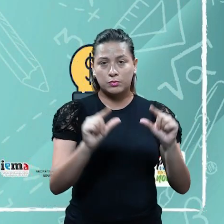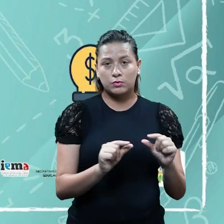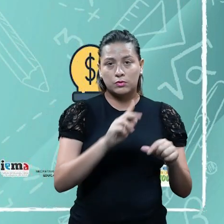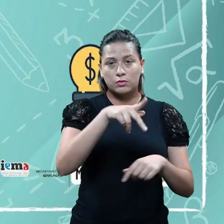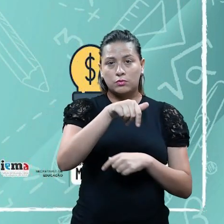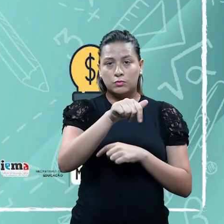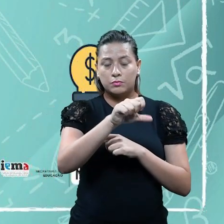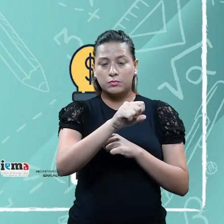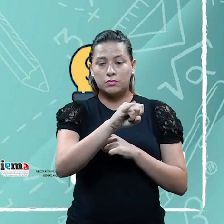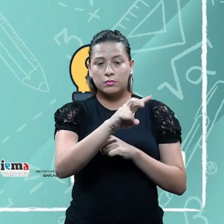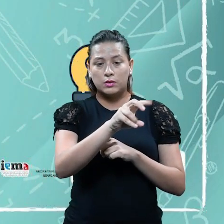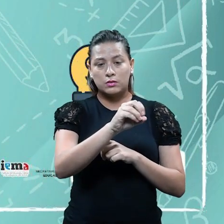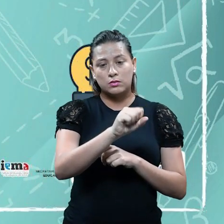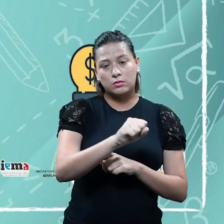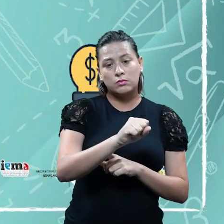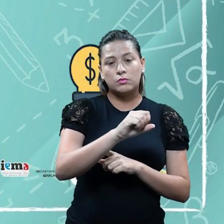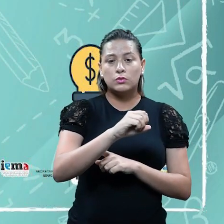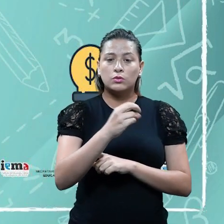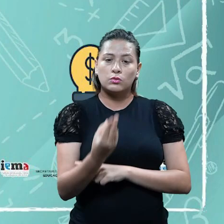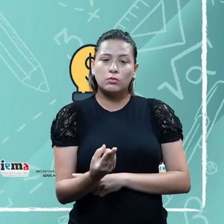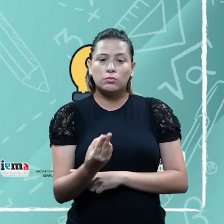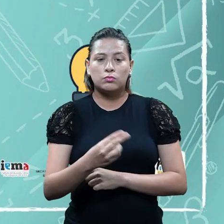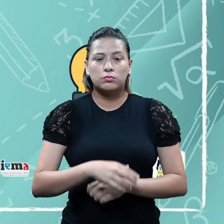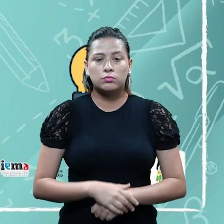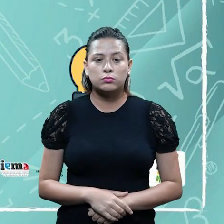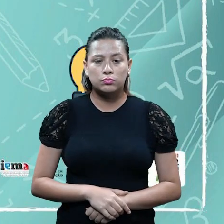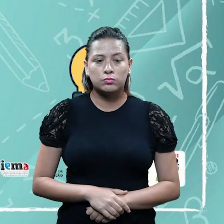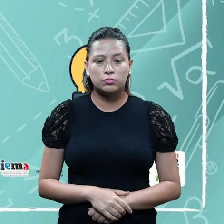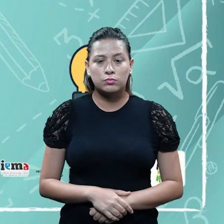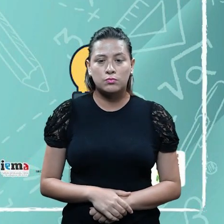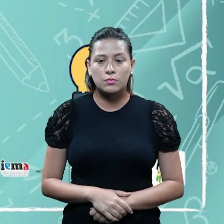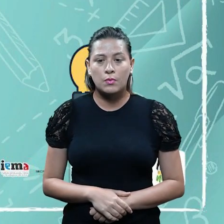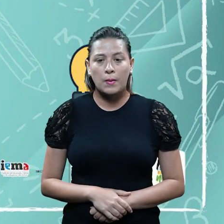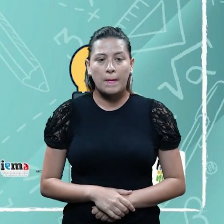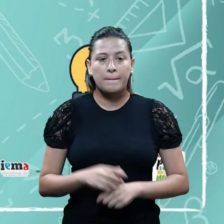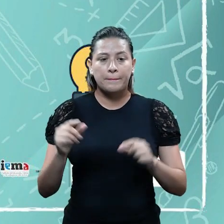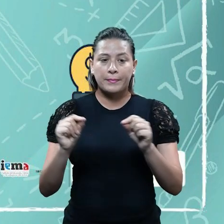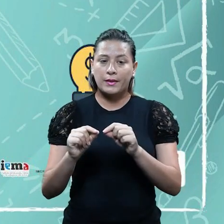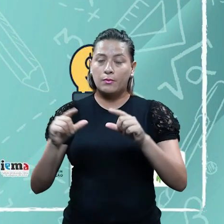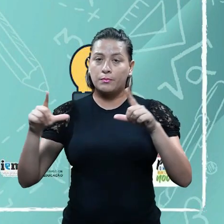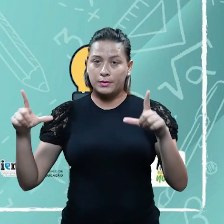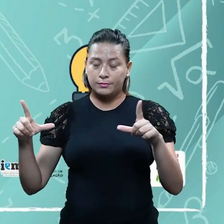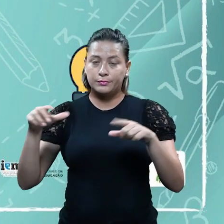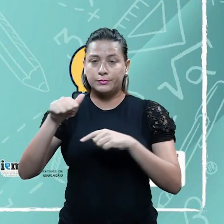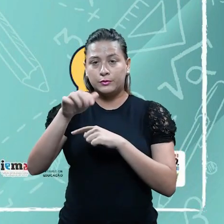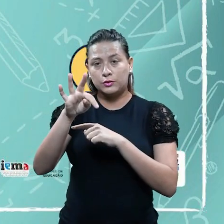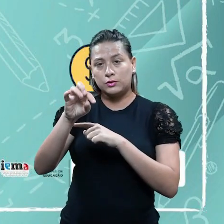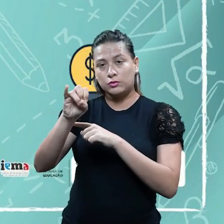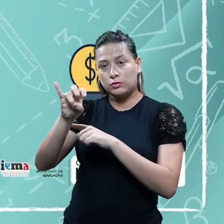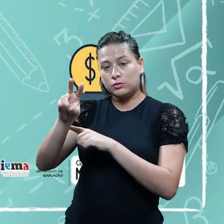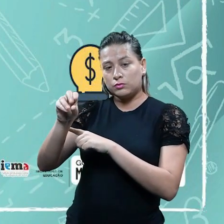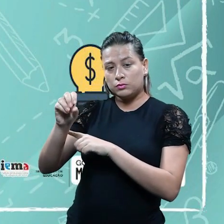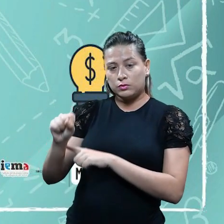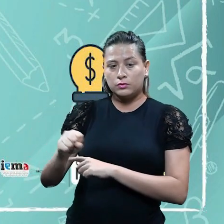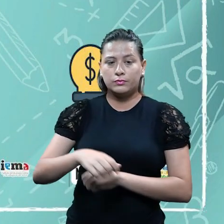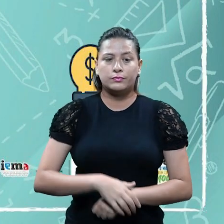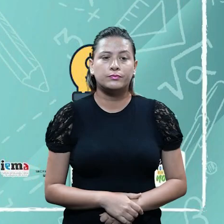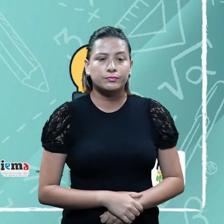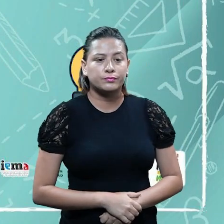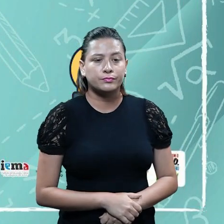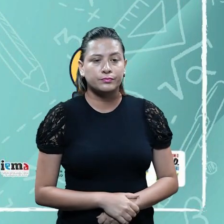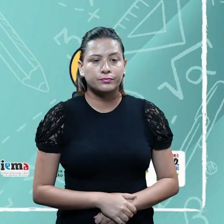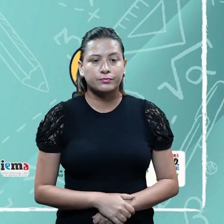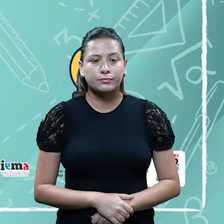o conceito de dispêndio, né? Ou seja, é um gasto. Receitas são os aumentos de